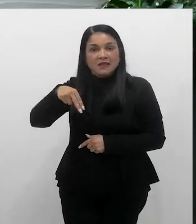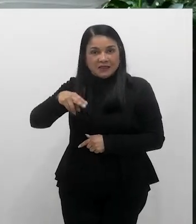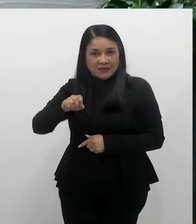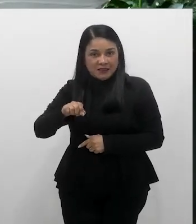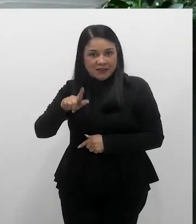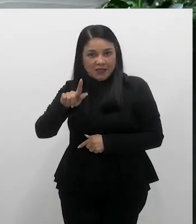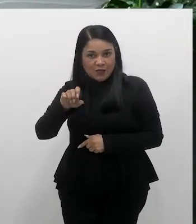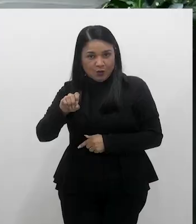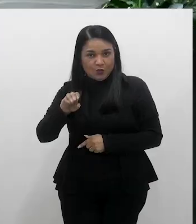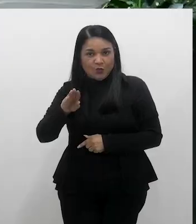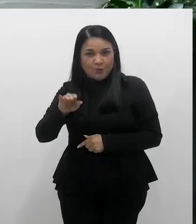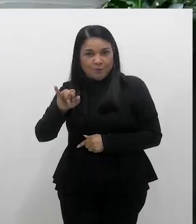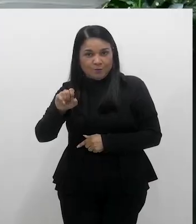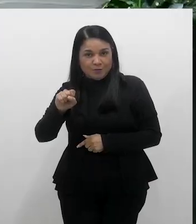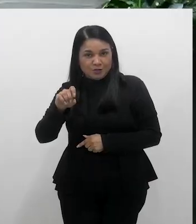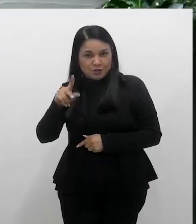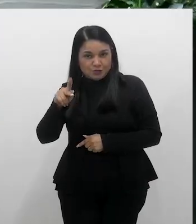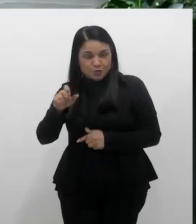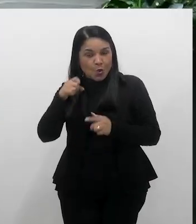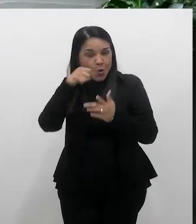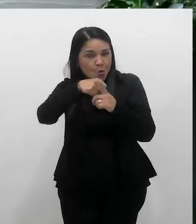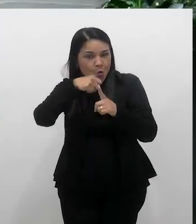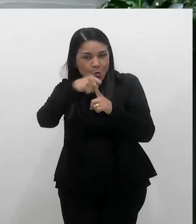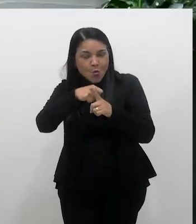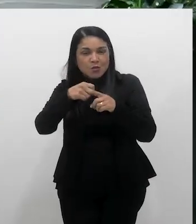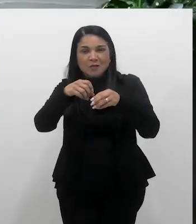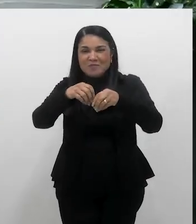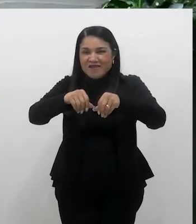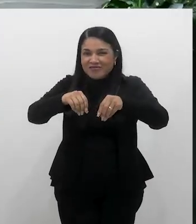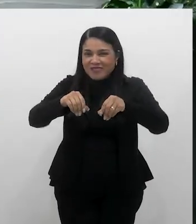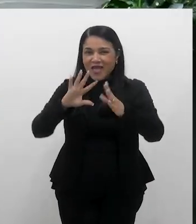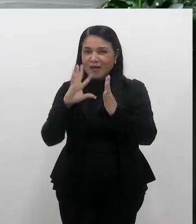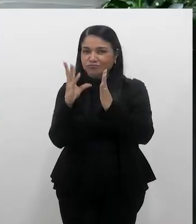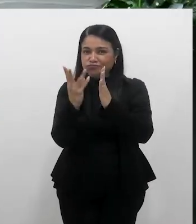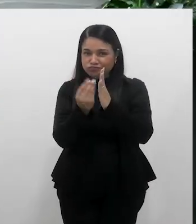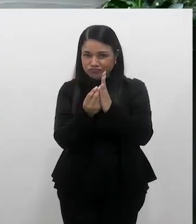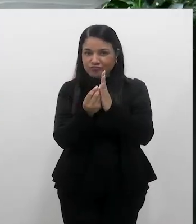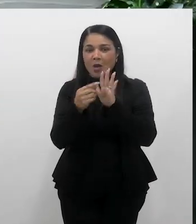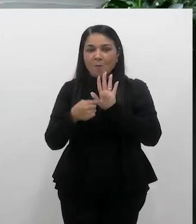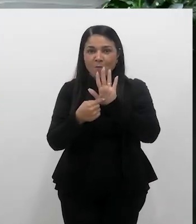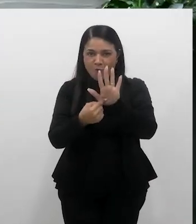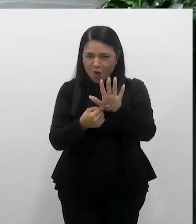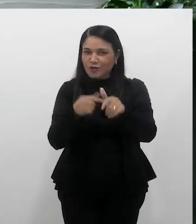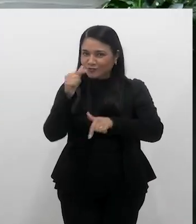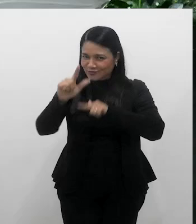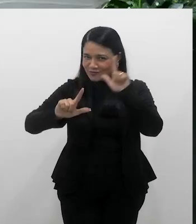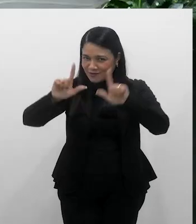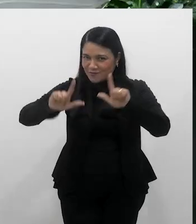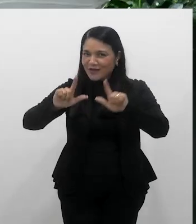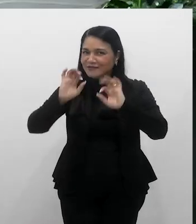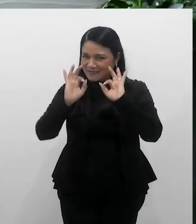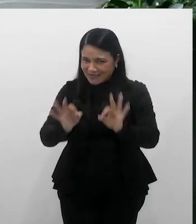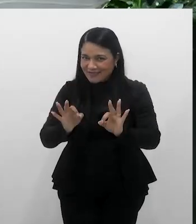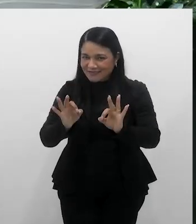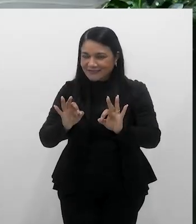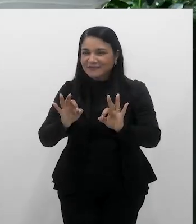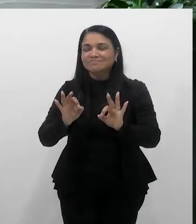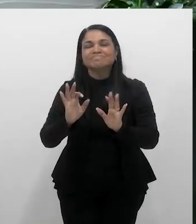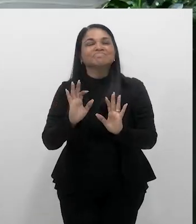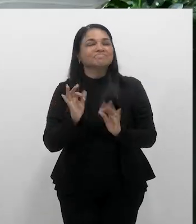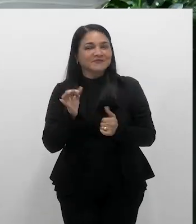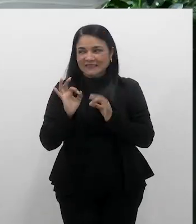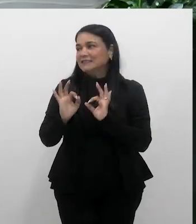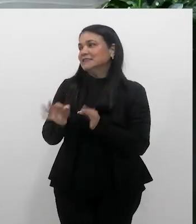luta pela terra, né? E eu acho que isso deve estar, de alguma forma, retratado nesse trabalho que vocês estão apresentando. Tá certo isso? Tá certo